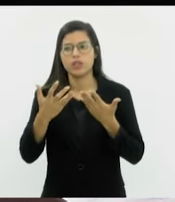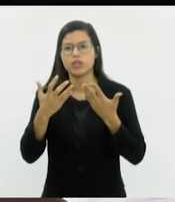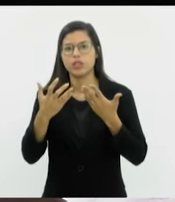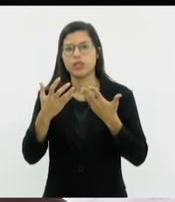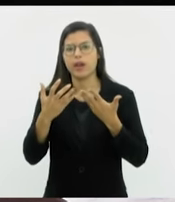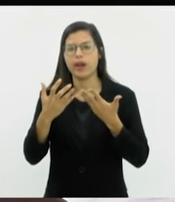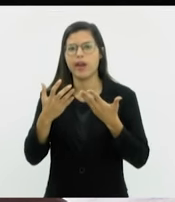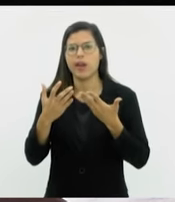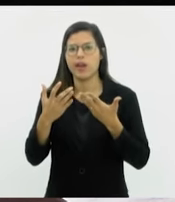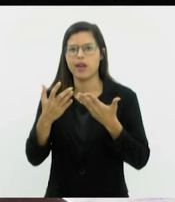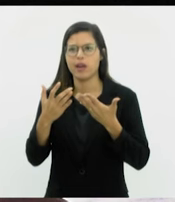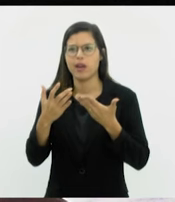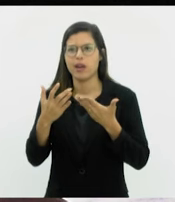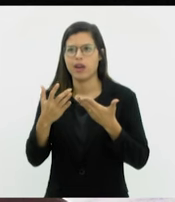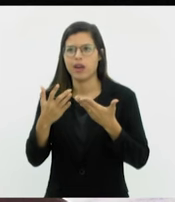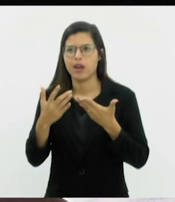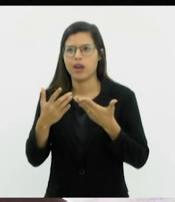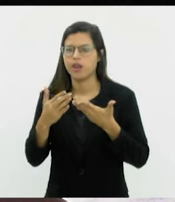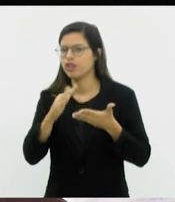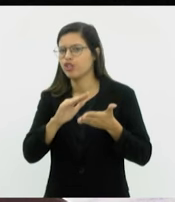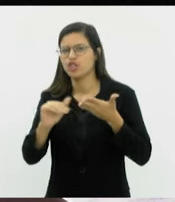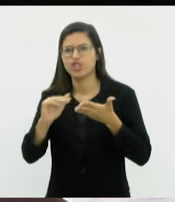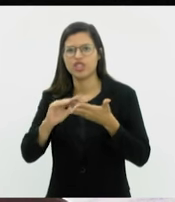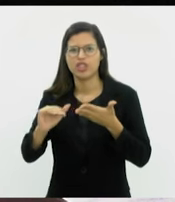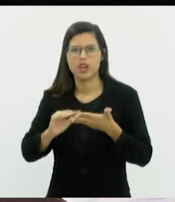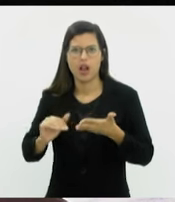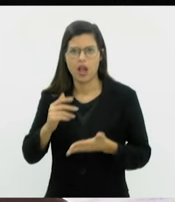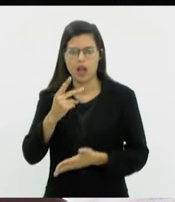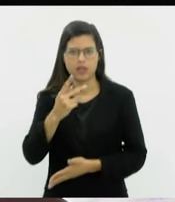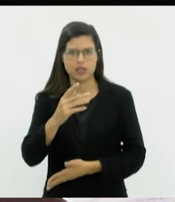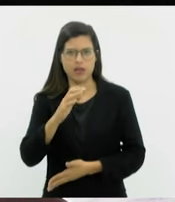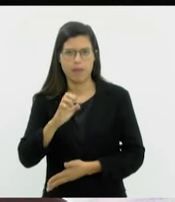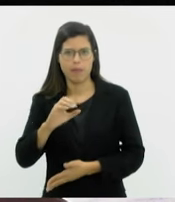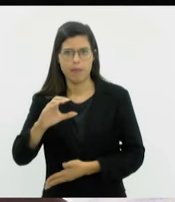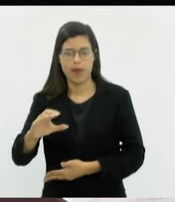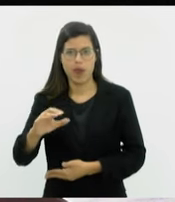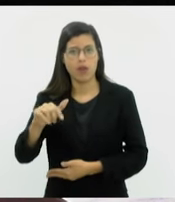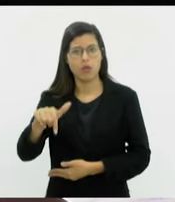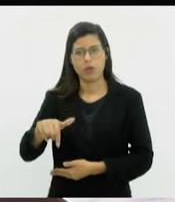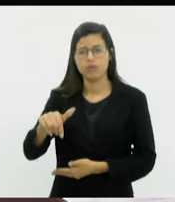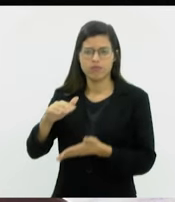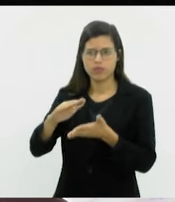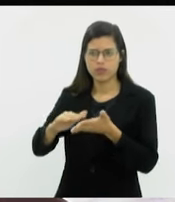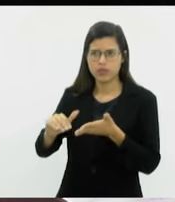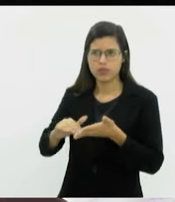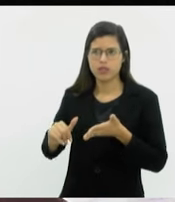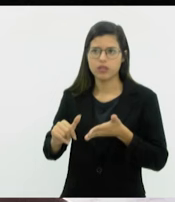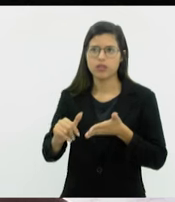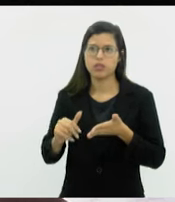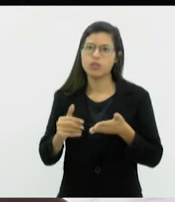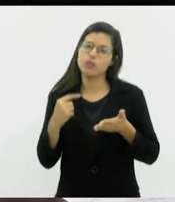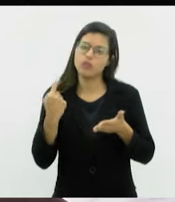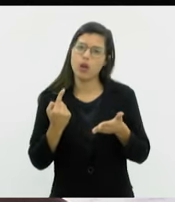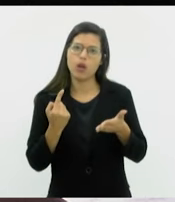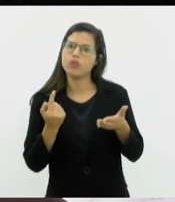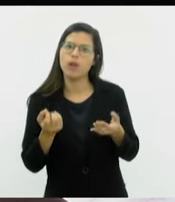dar precariedade a essa PEC, e quando você dá precariedade a isso, a gente dá